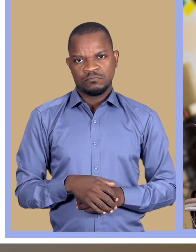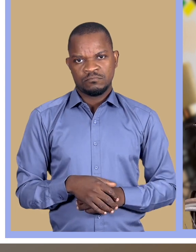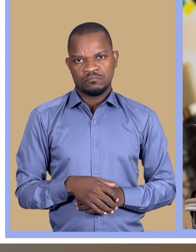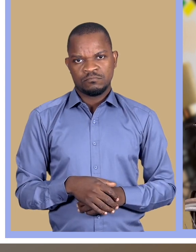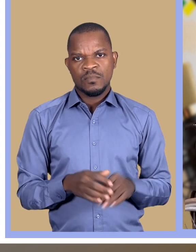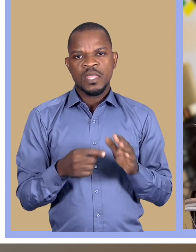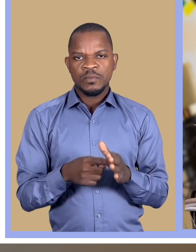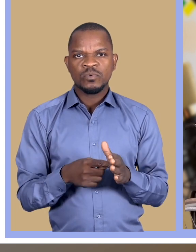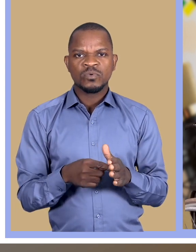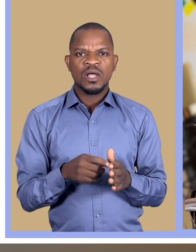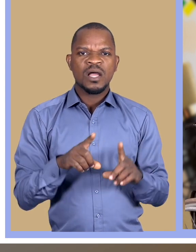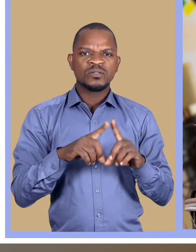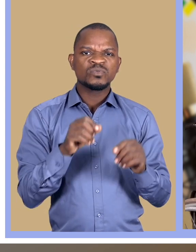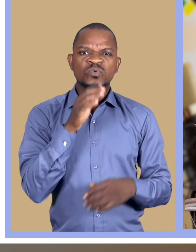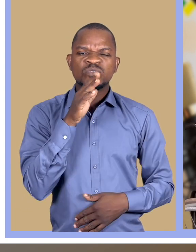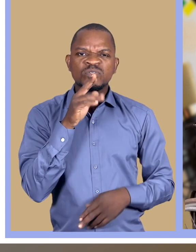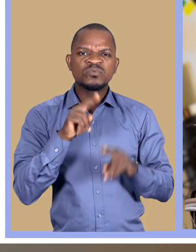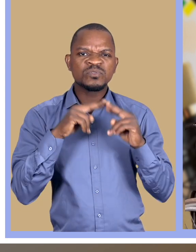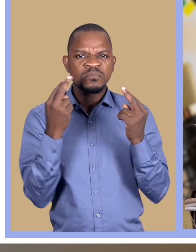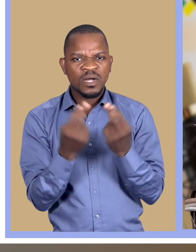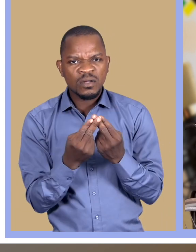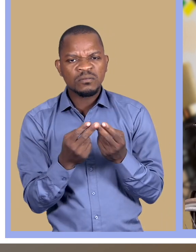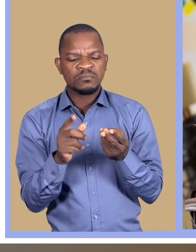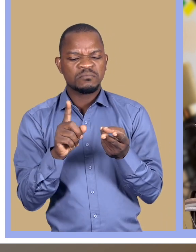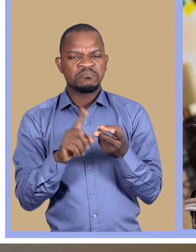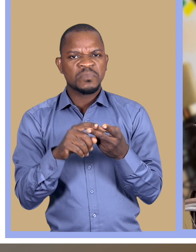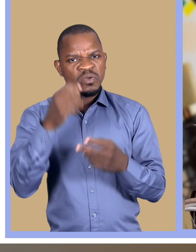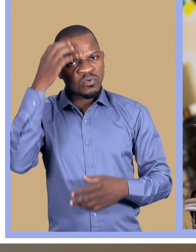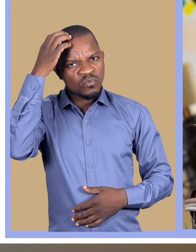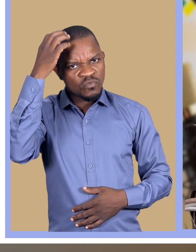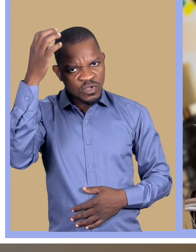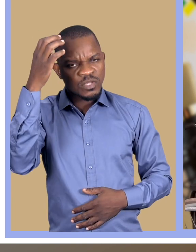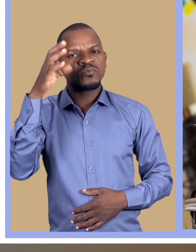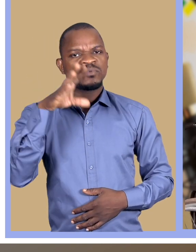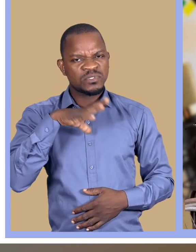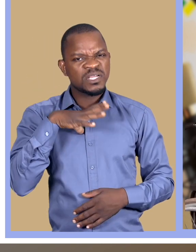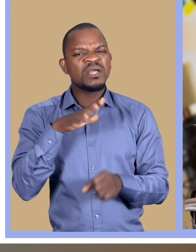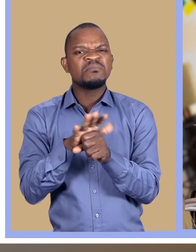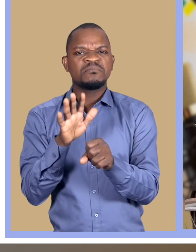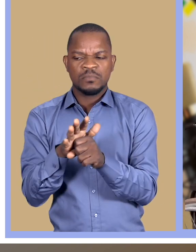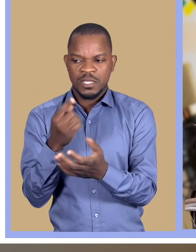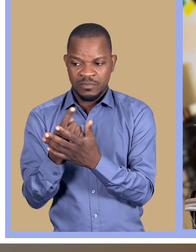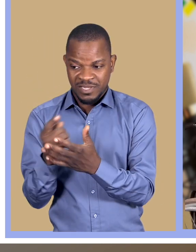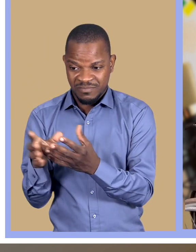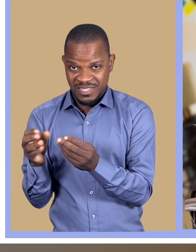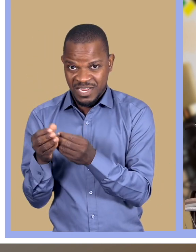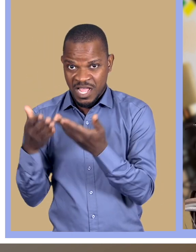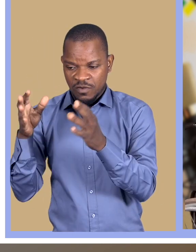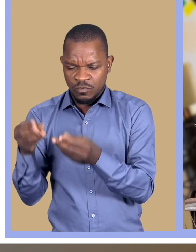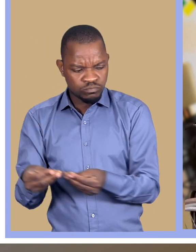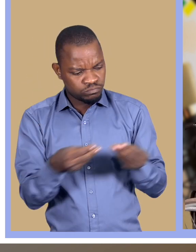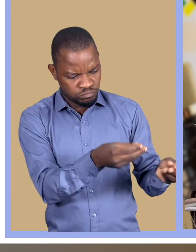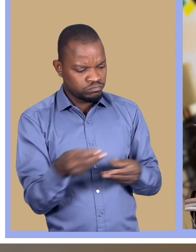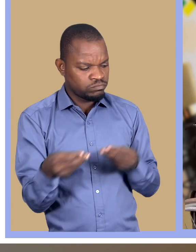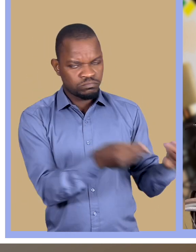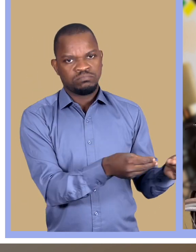ou algumas entidades governamentais que são responsáveis pela criação disto. Doem as mudas, mas este processo parece não acontecer